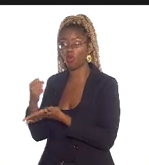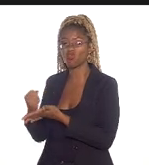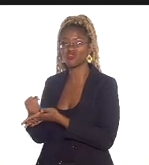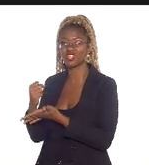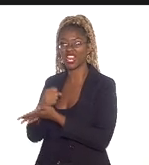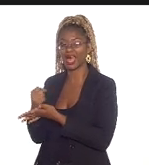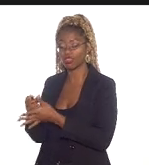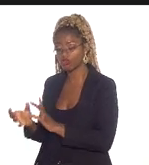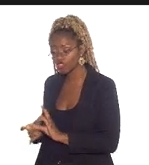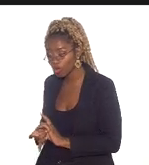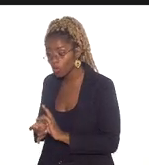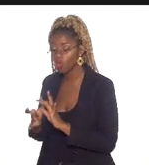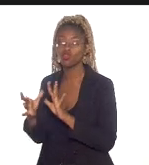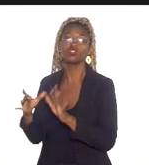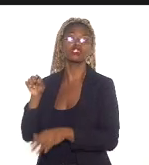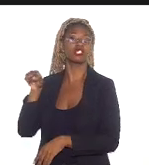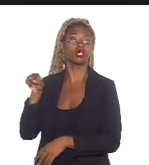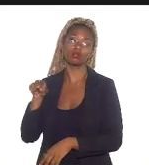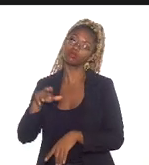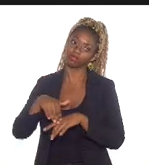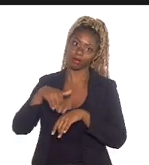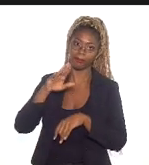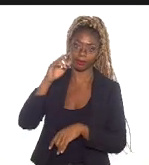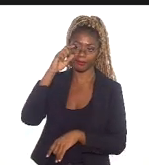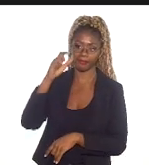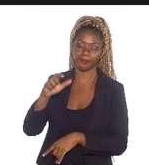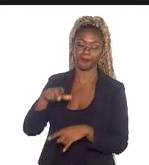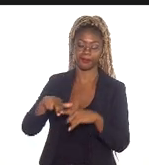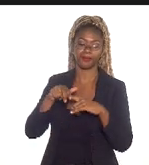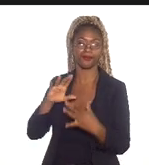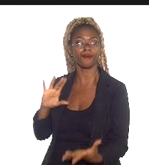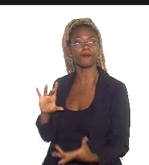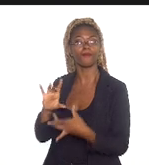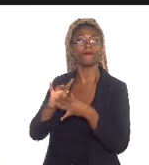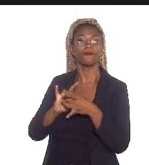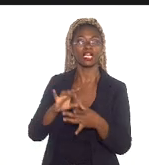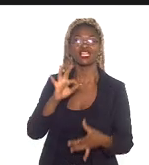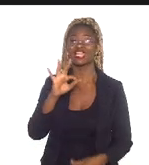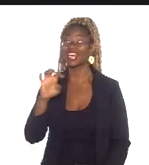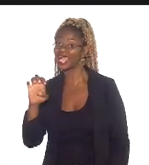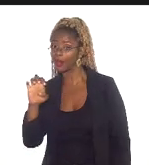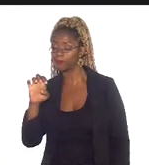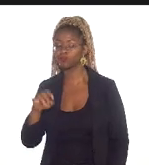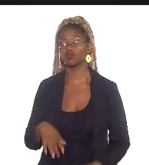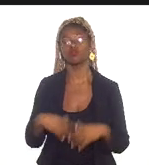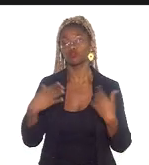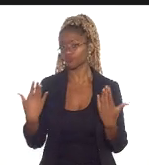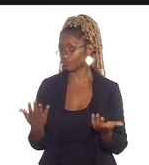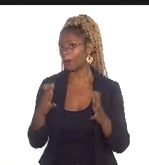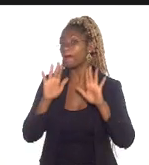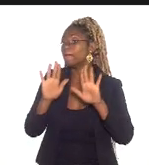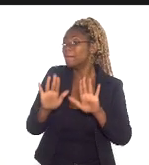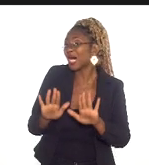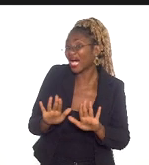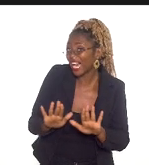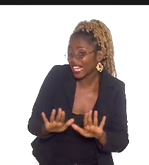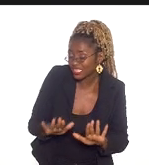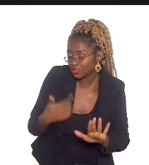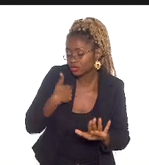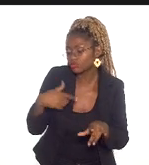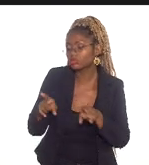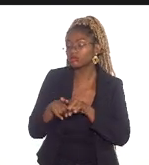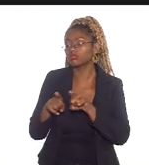que obviamente são aqueles que mais interessam, porque são os que estão conectados à PE, embora eu tenha trazido